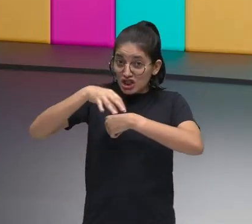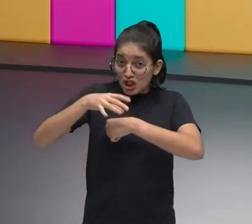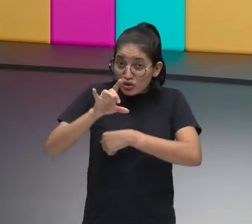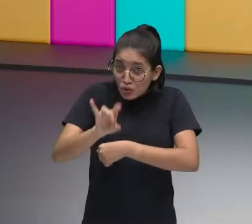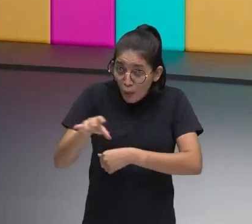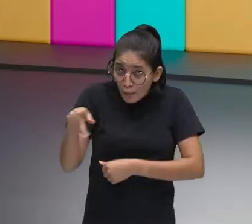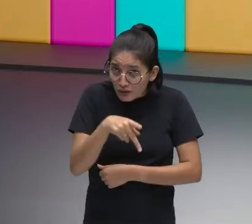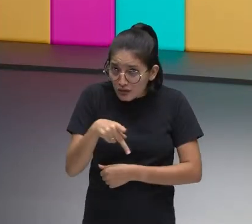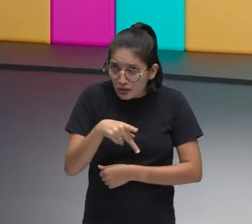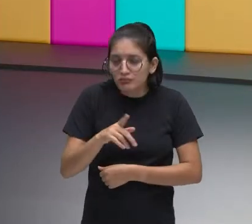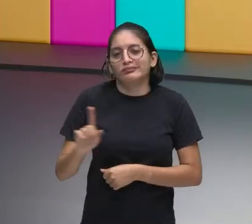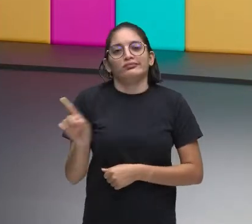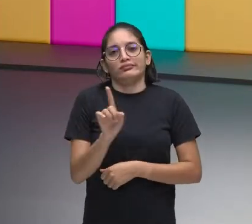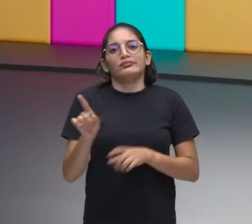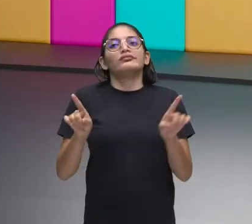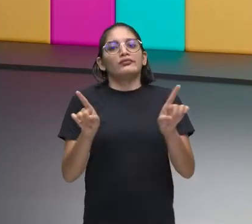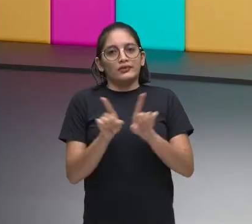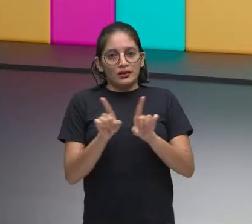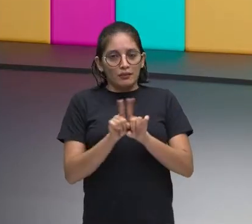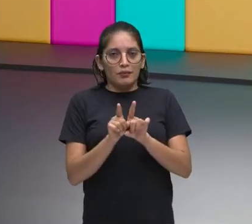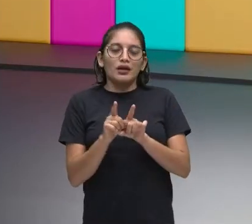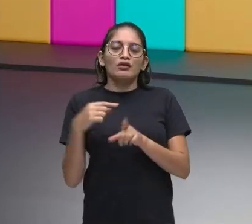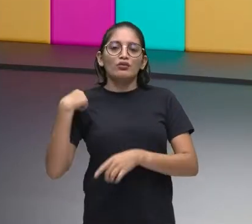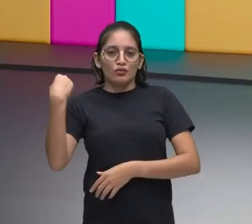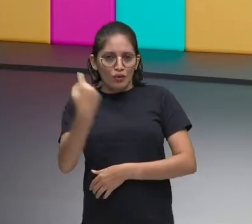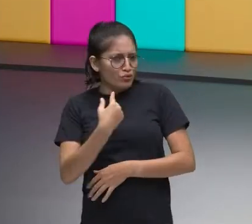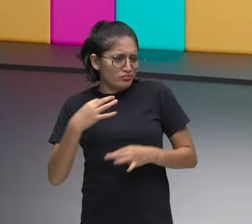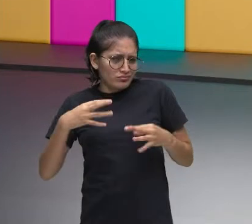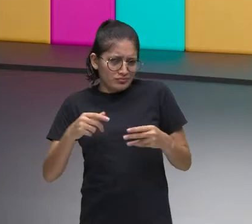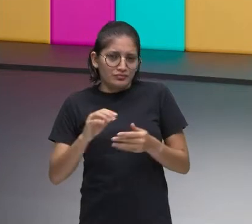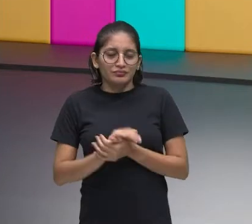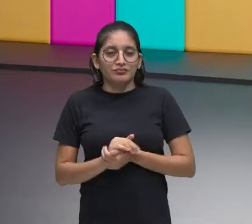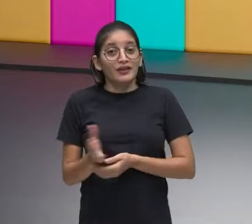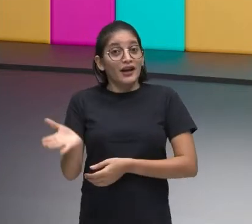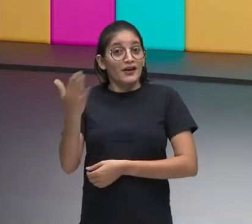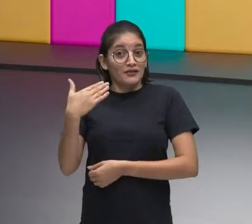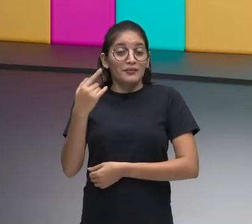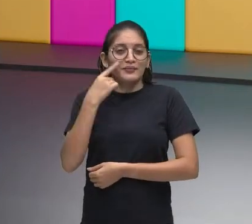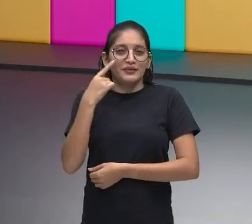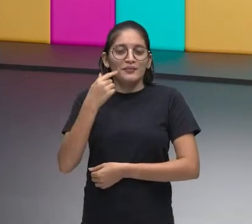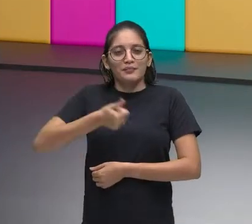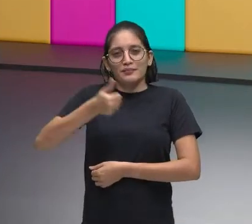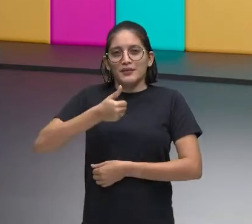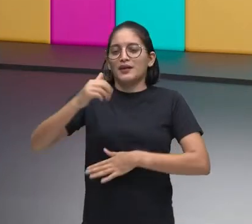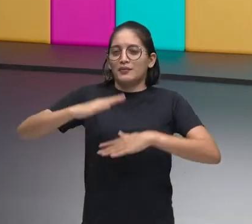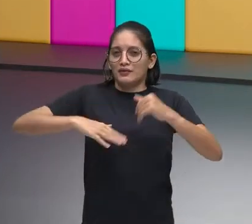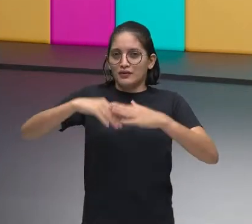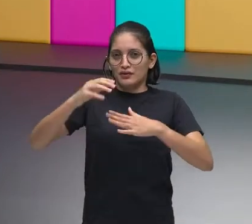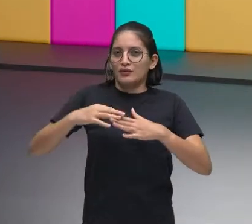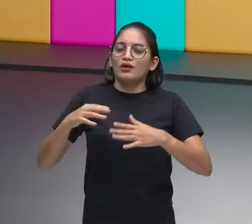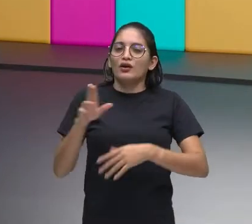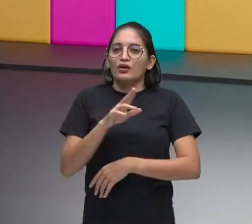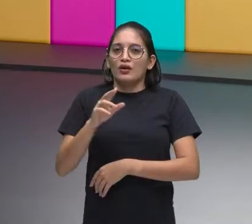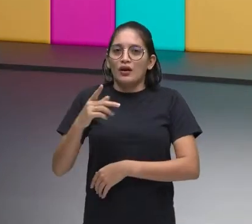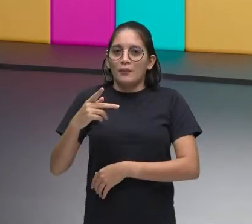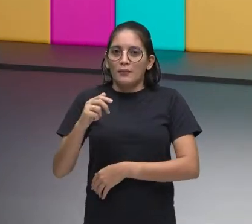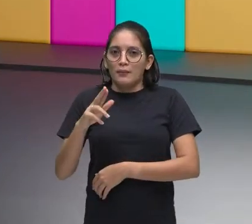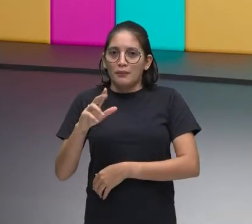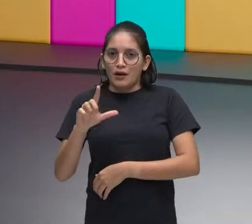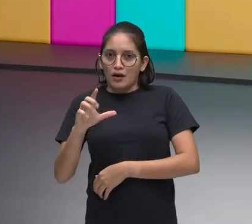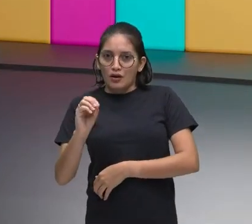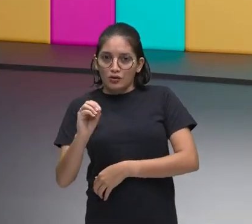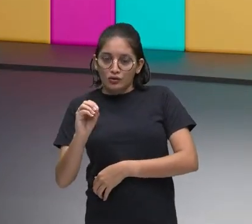os professores, servem também para todos nós. Então vamos lá ouvir o primeiro profissional, que é o professor Paulo Ricardo, que